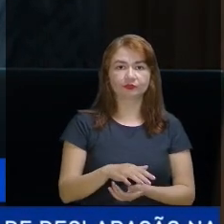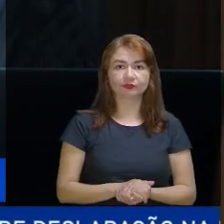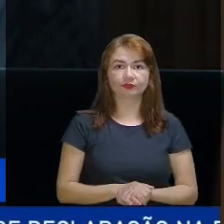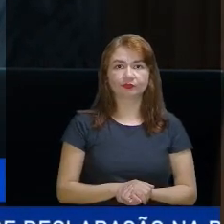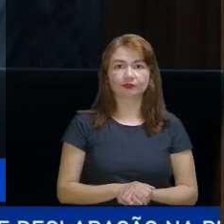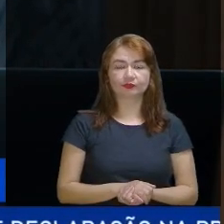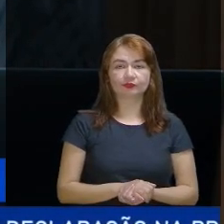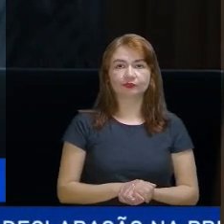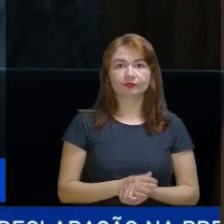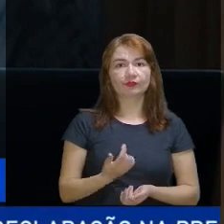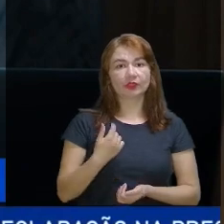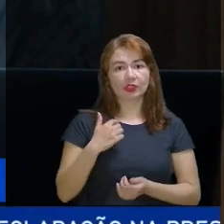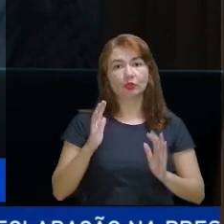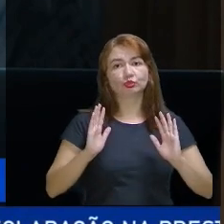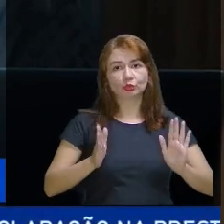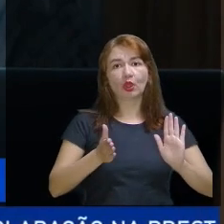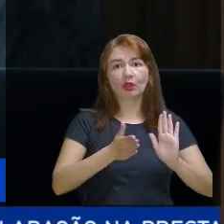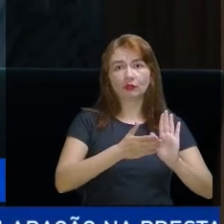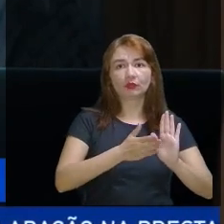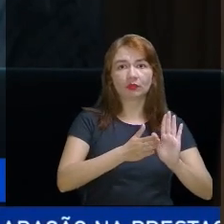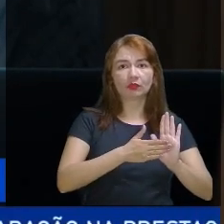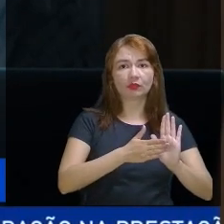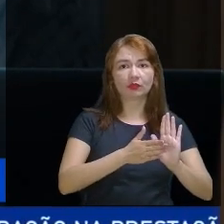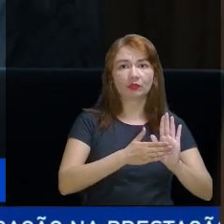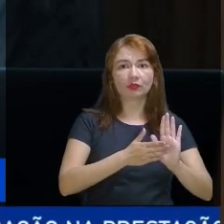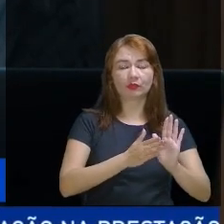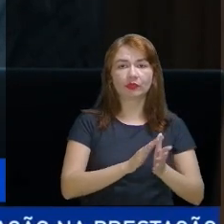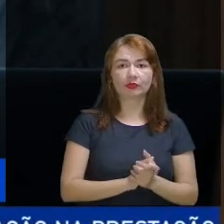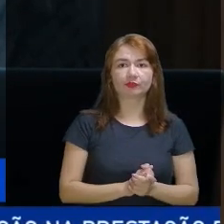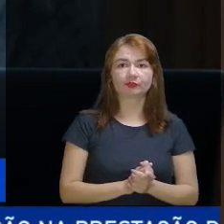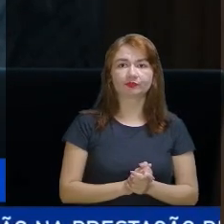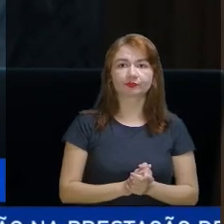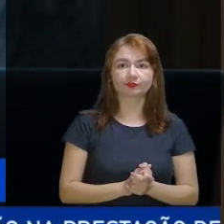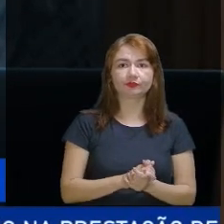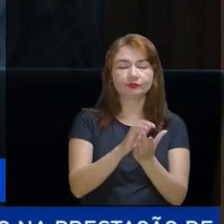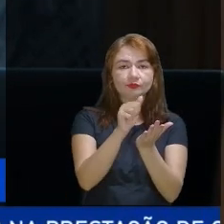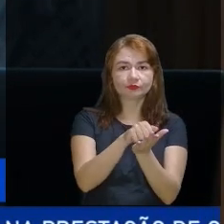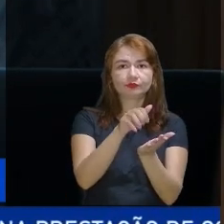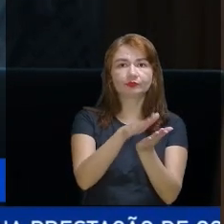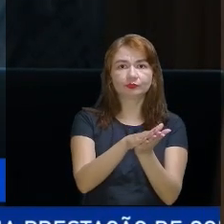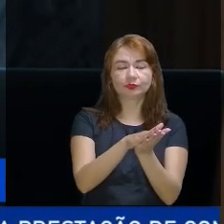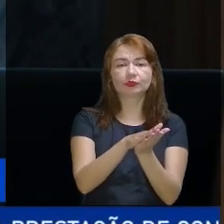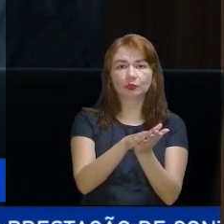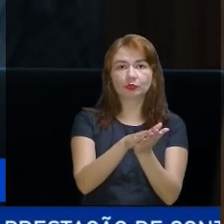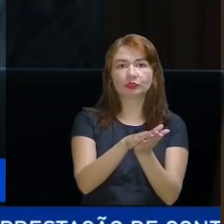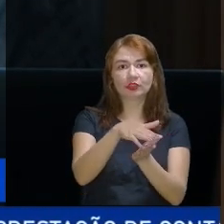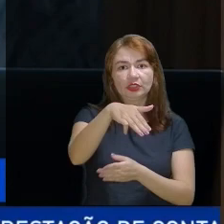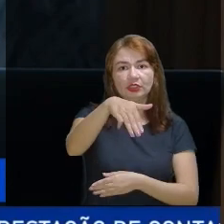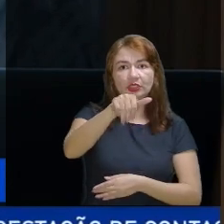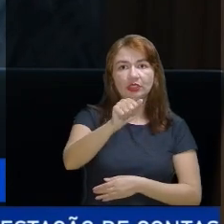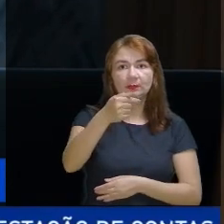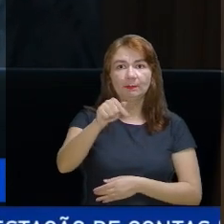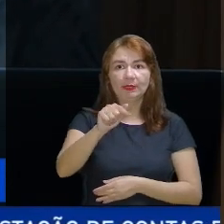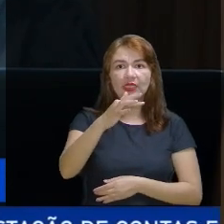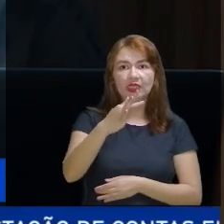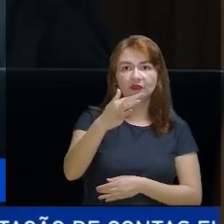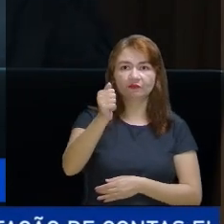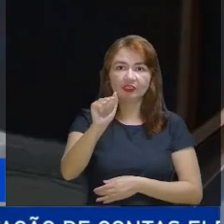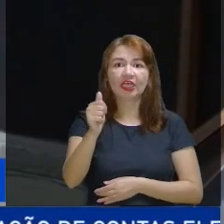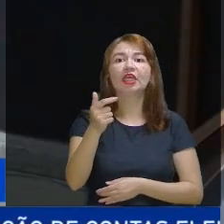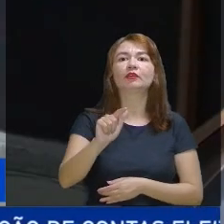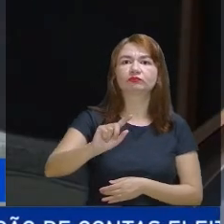e eu já proponho que, na eventualidade de socorrer, essa multa por litigância de má-fé seja dobrada. Como voto, senhor